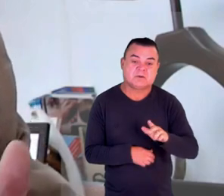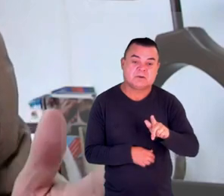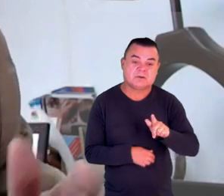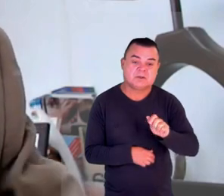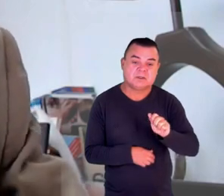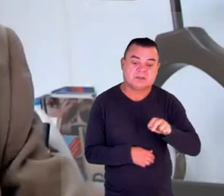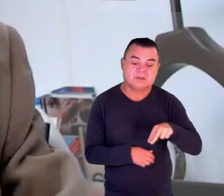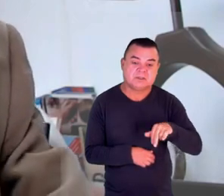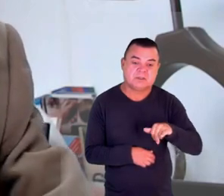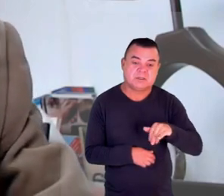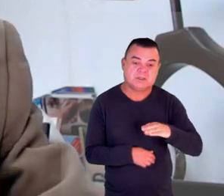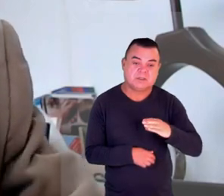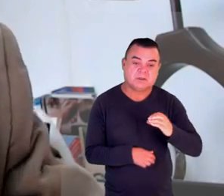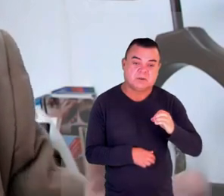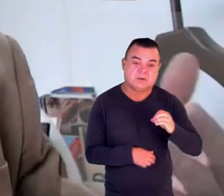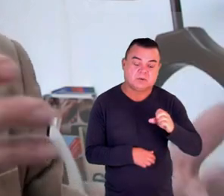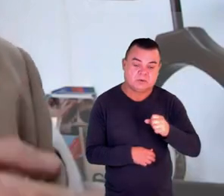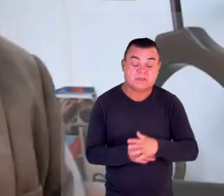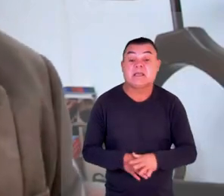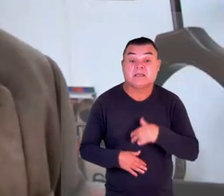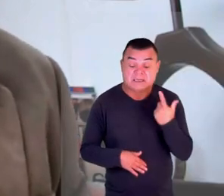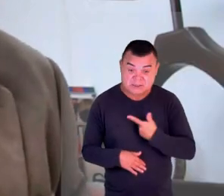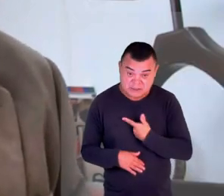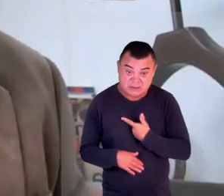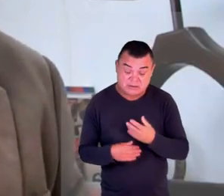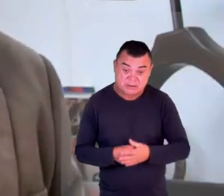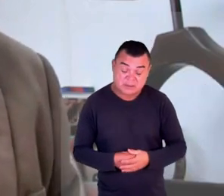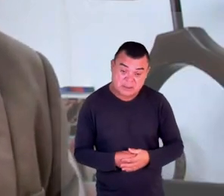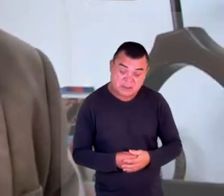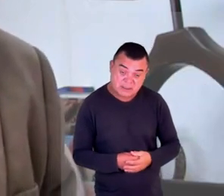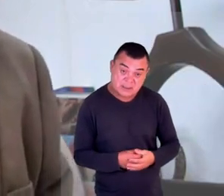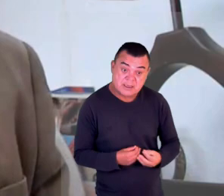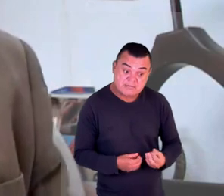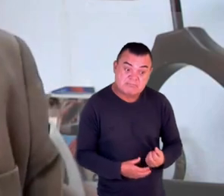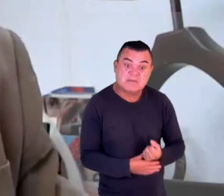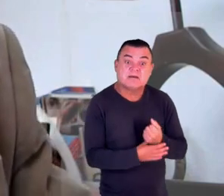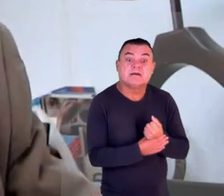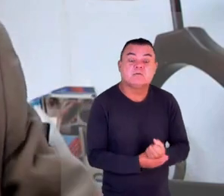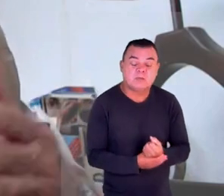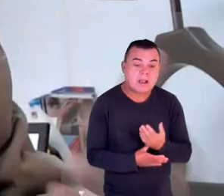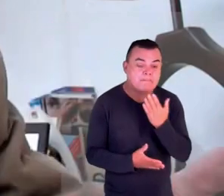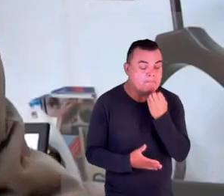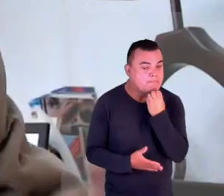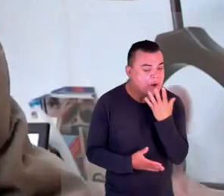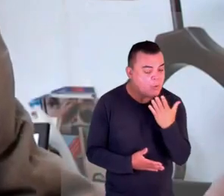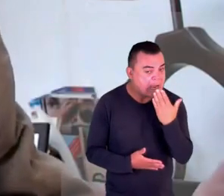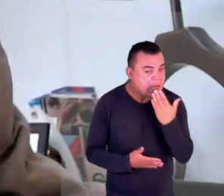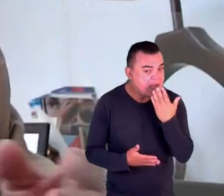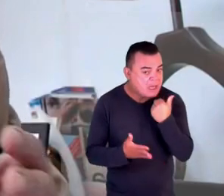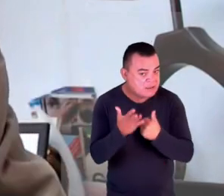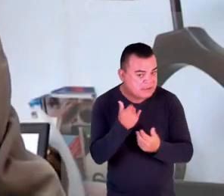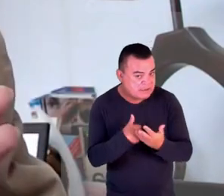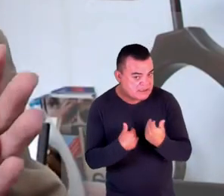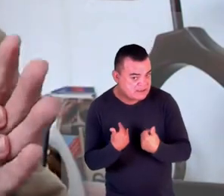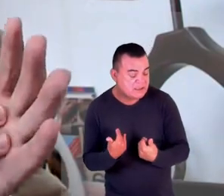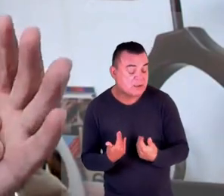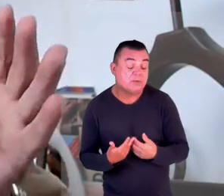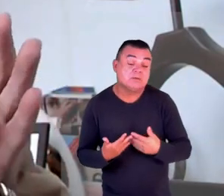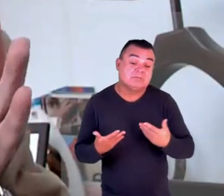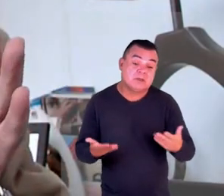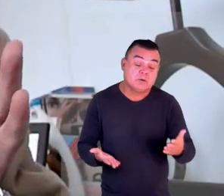adolescentes a gente quer garantir Alimentação adequada né que comecemos então com com